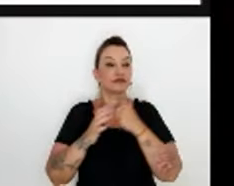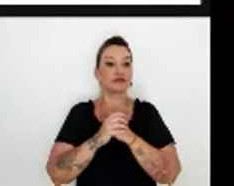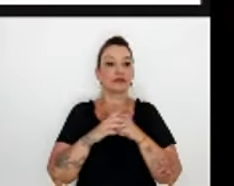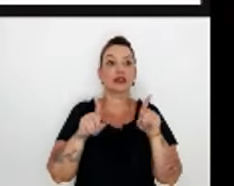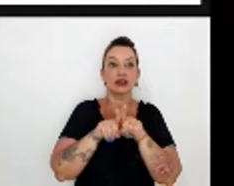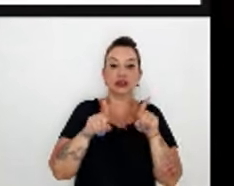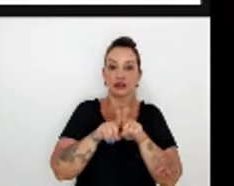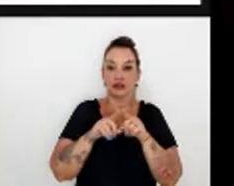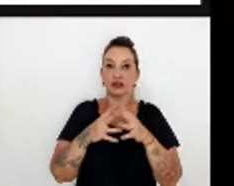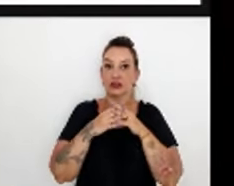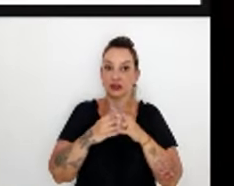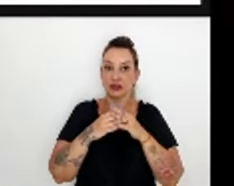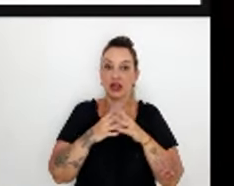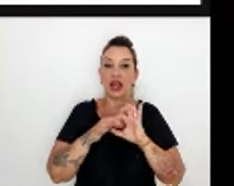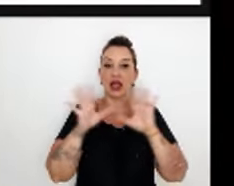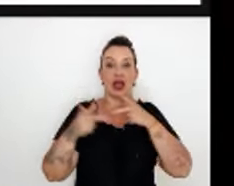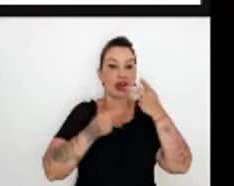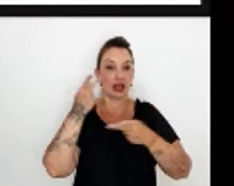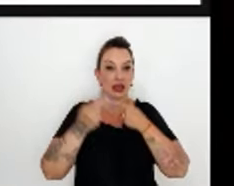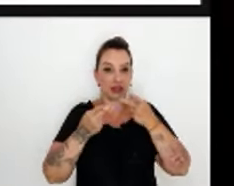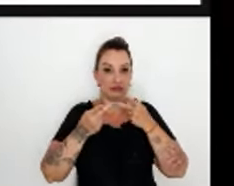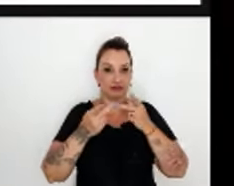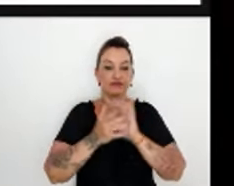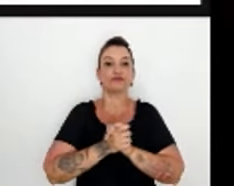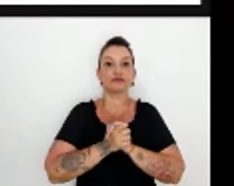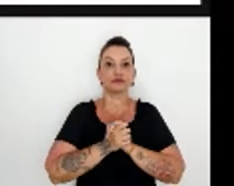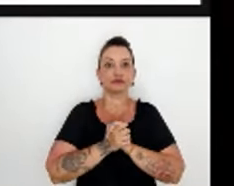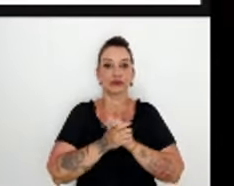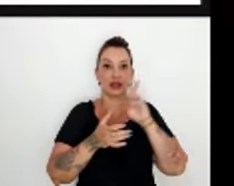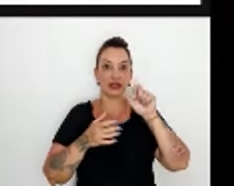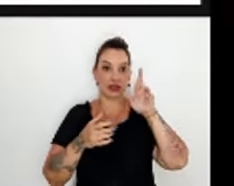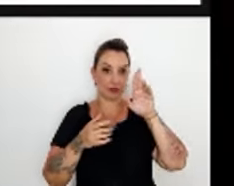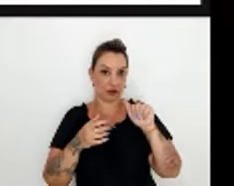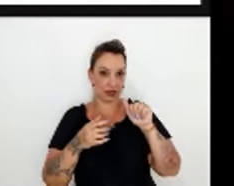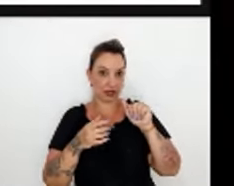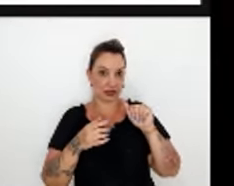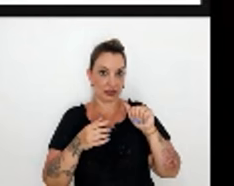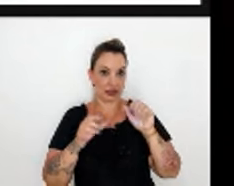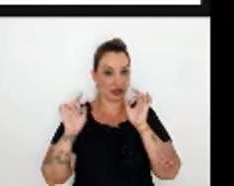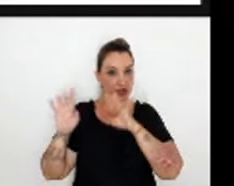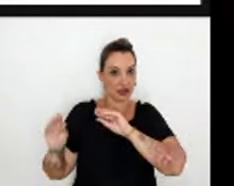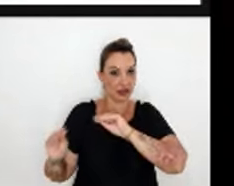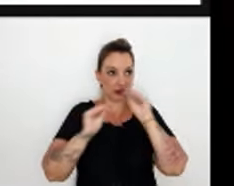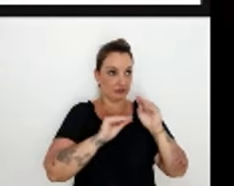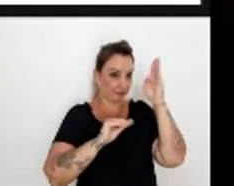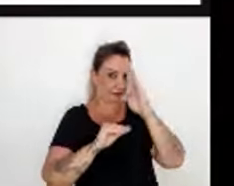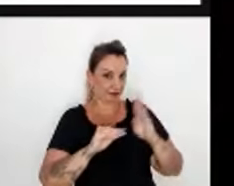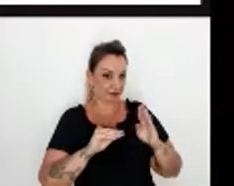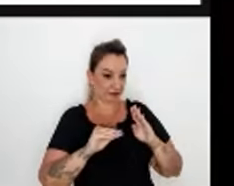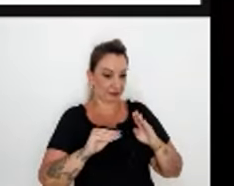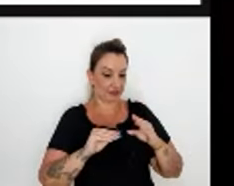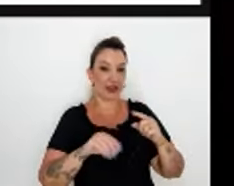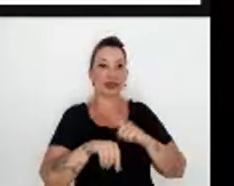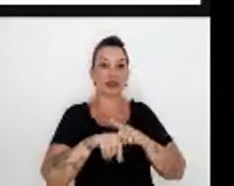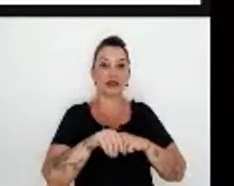afeta a liberdade de expressão e acadêmica. Débora Diniz, ao sair do Brasil, dedicou parte de seu tempo a tentar esboçar o